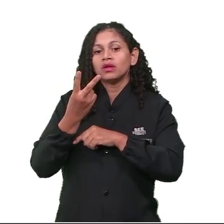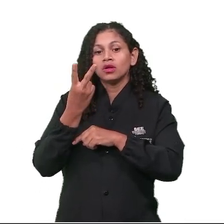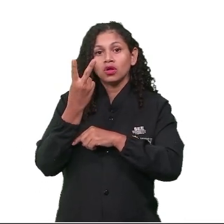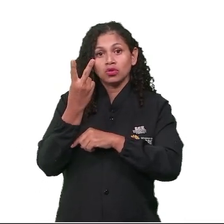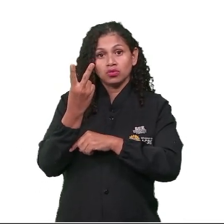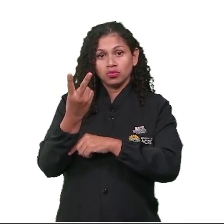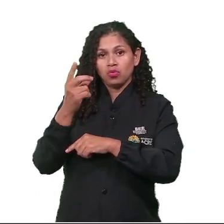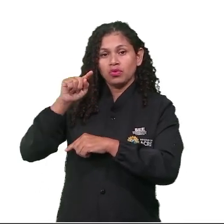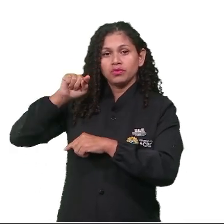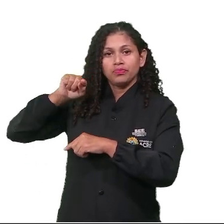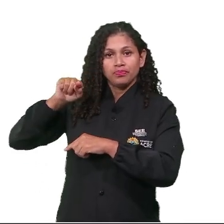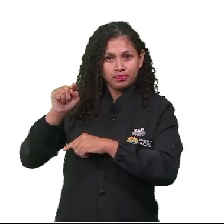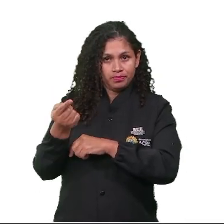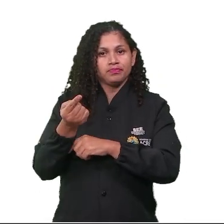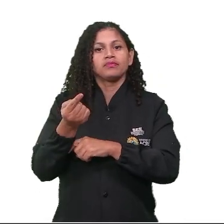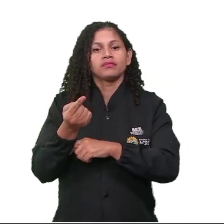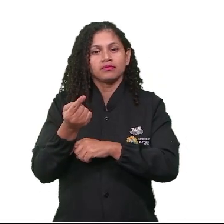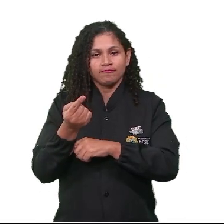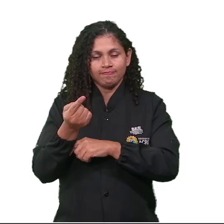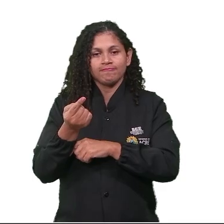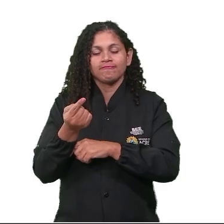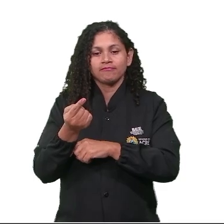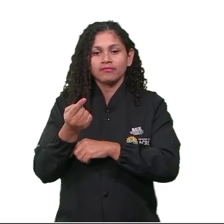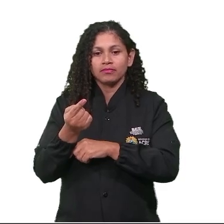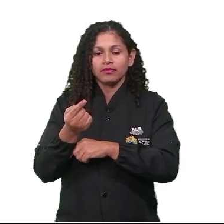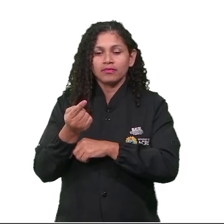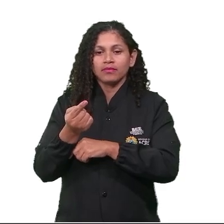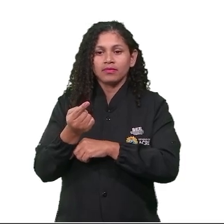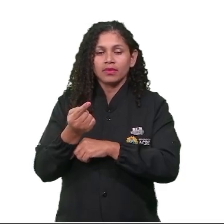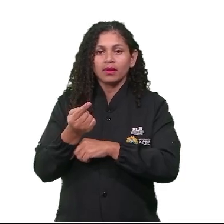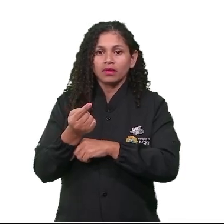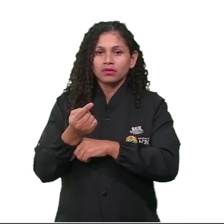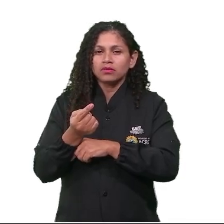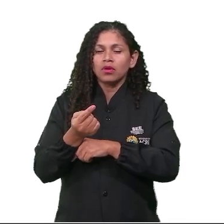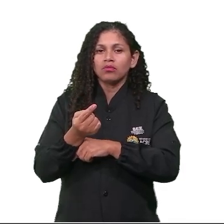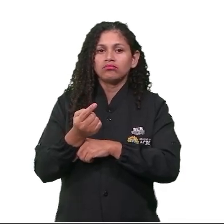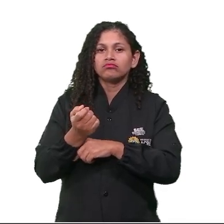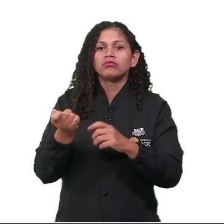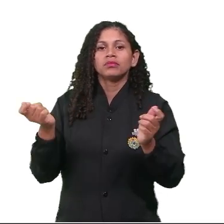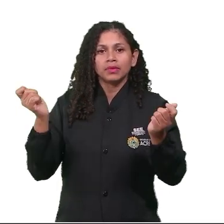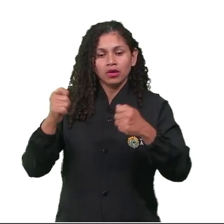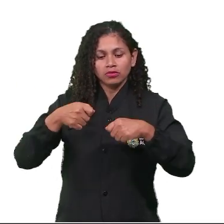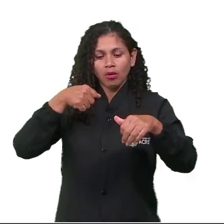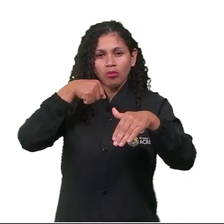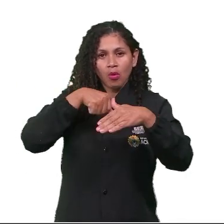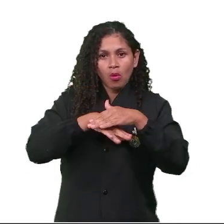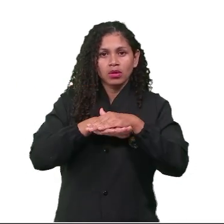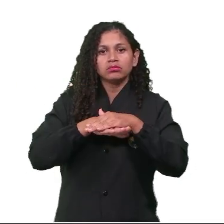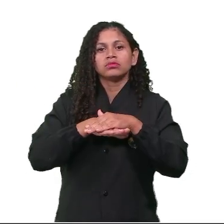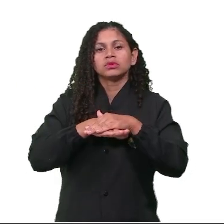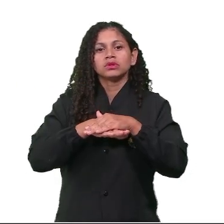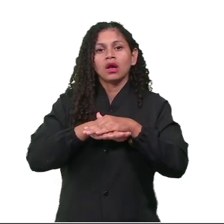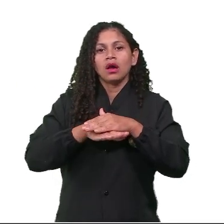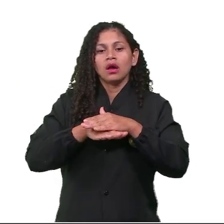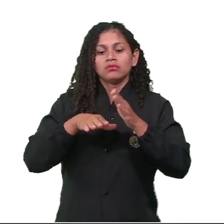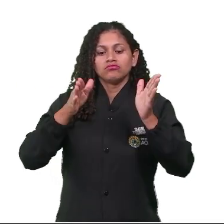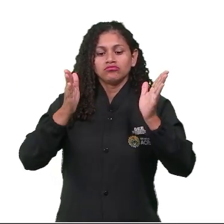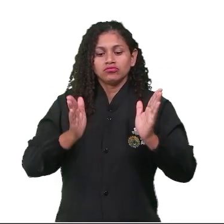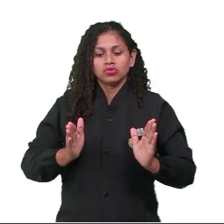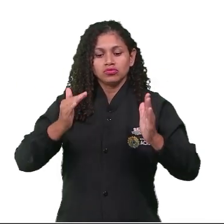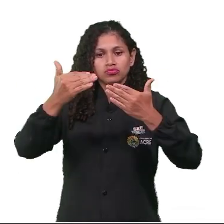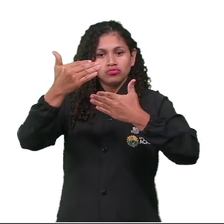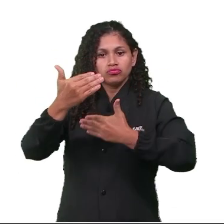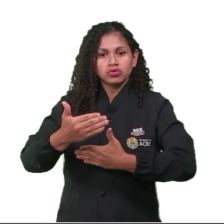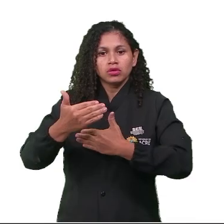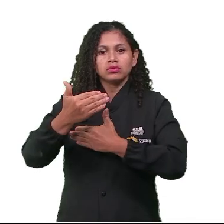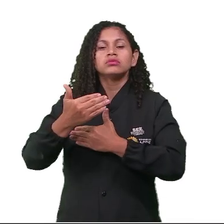Ou seja, no depósito vão caber 2.000 caixas de castanha, né, com as dimensões